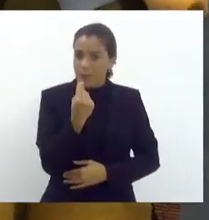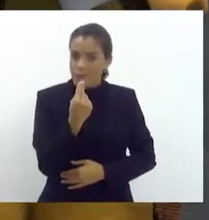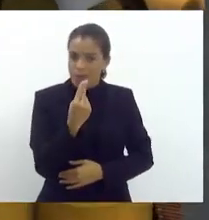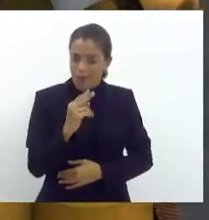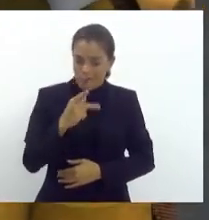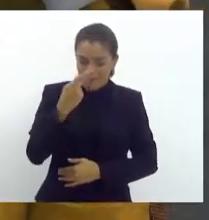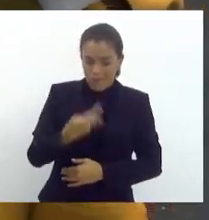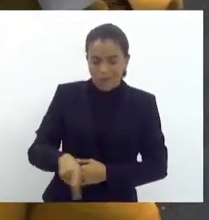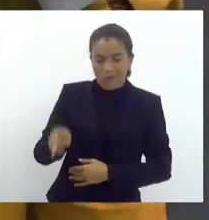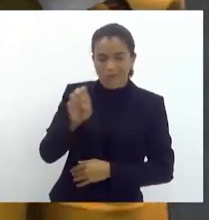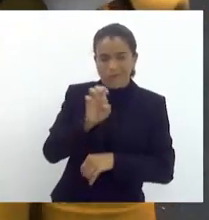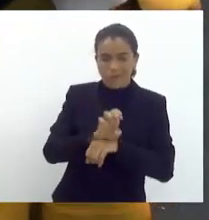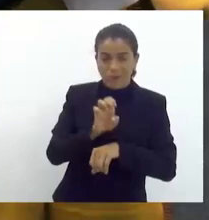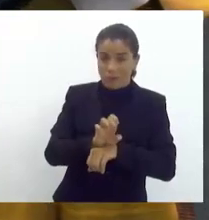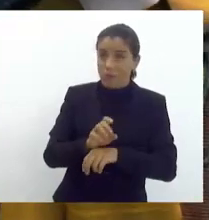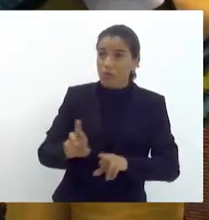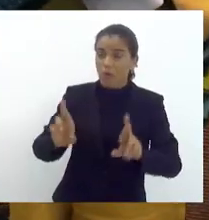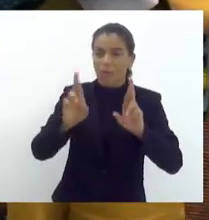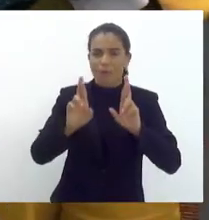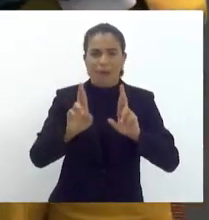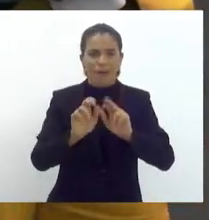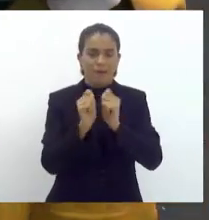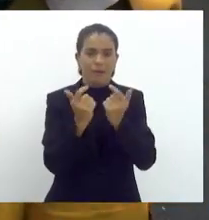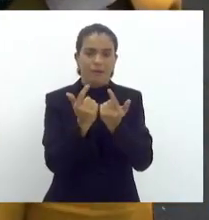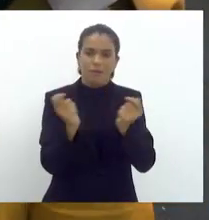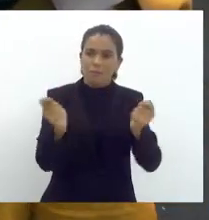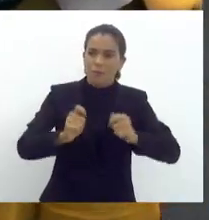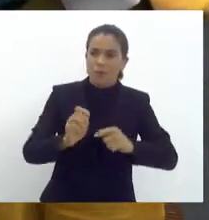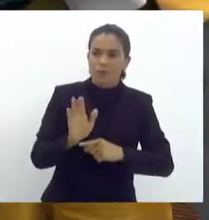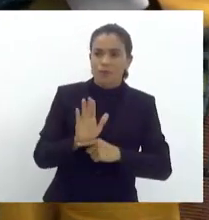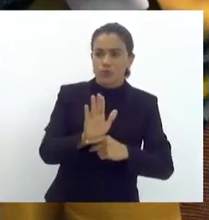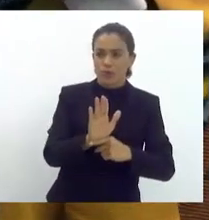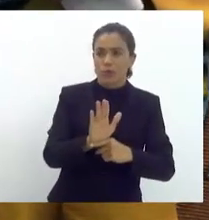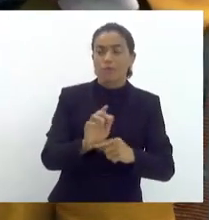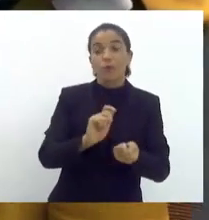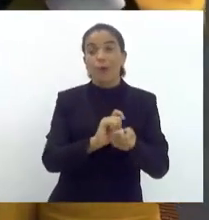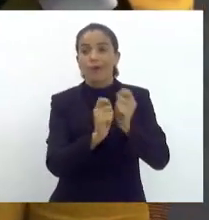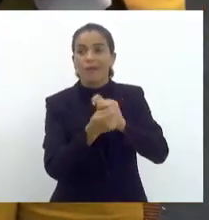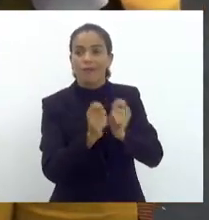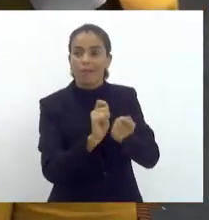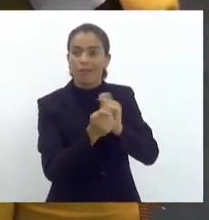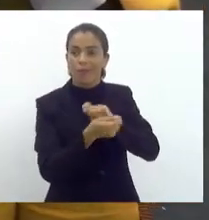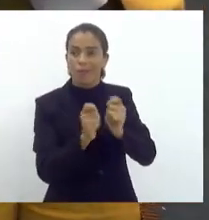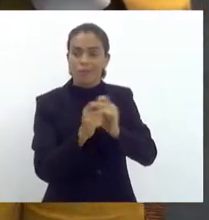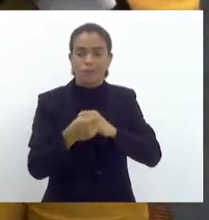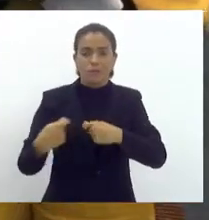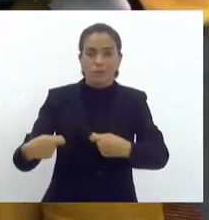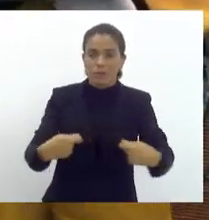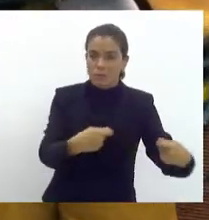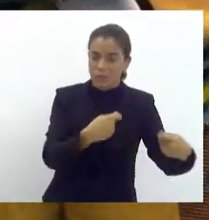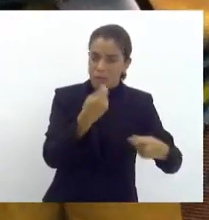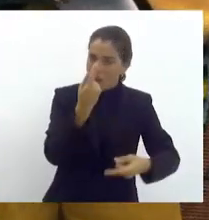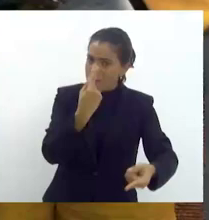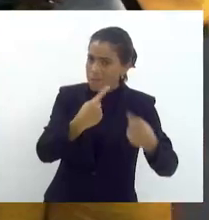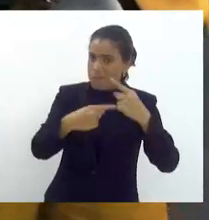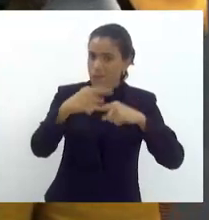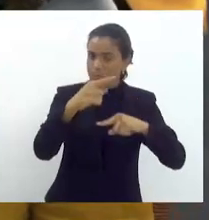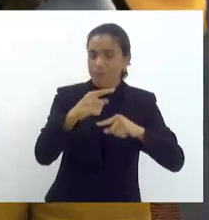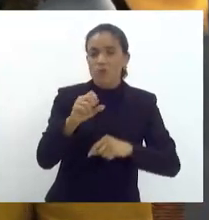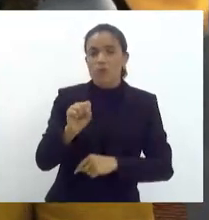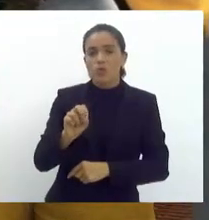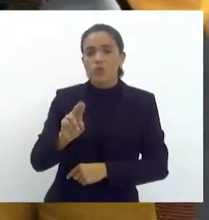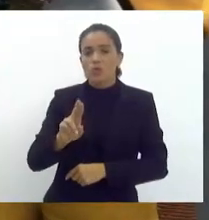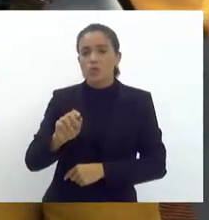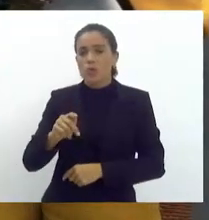espero que essa casa possa ajudar a construir esse programa com as adaptações necessárias para superar os problemas que tinham supera RJ